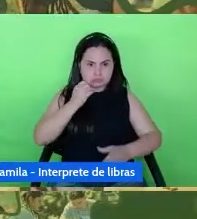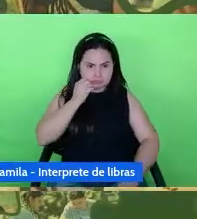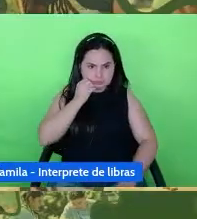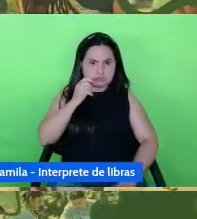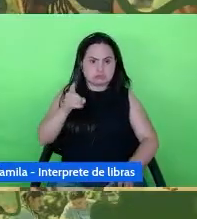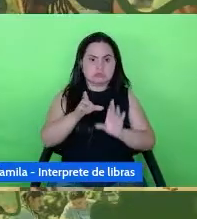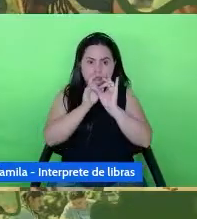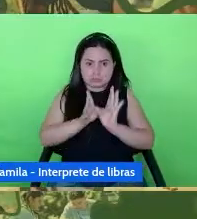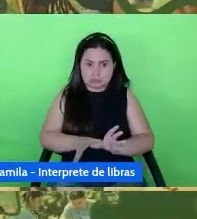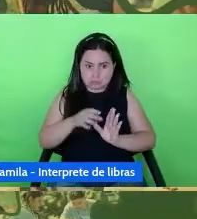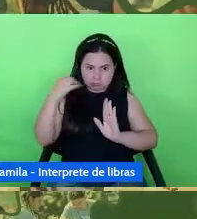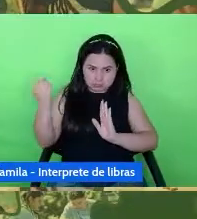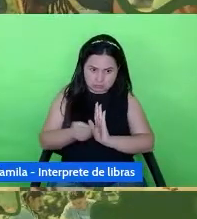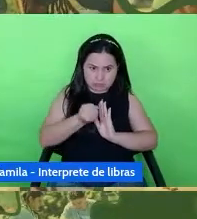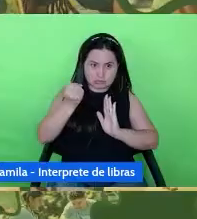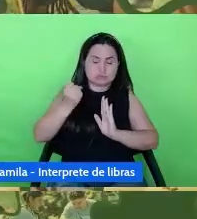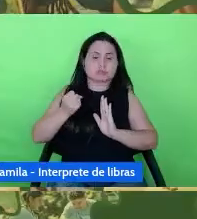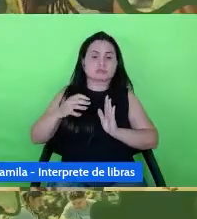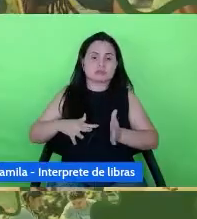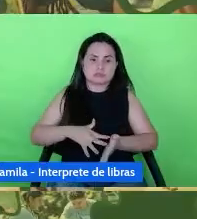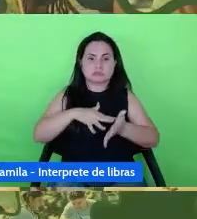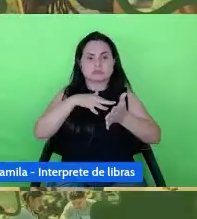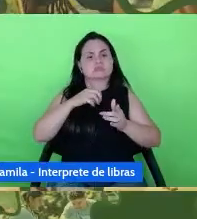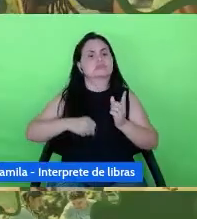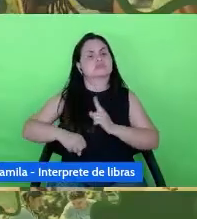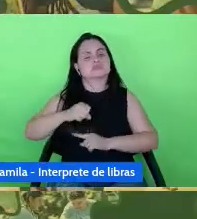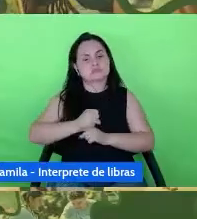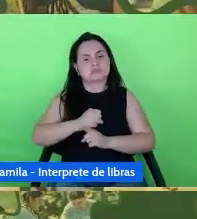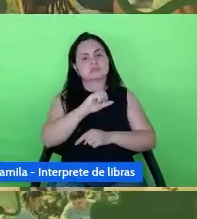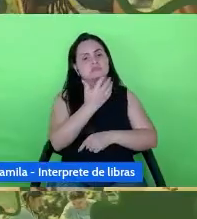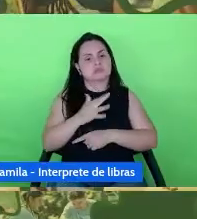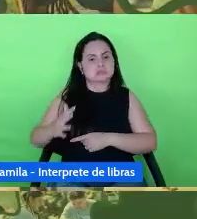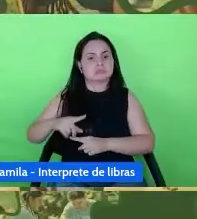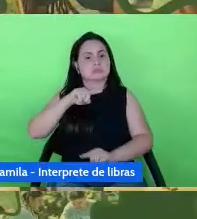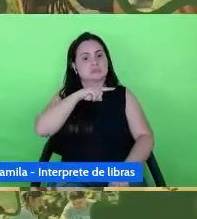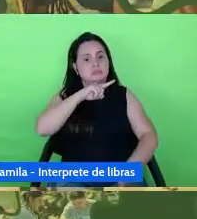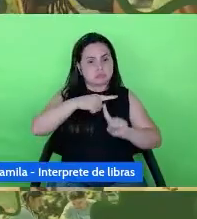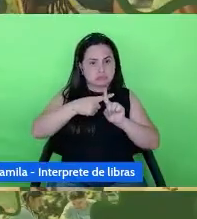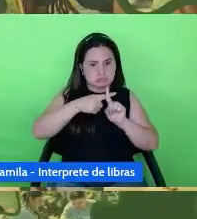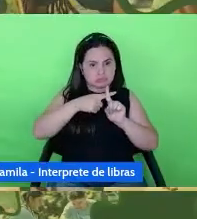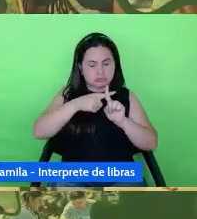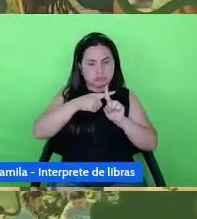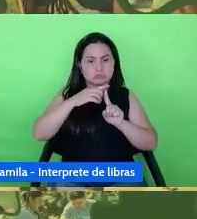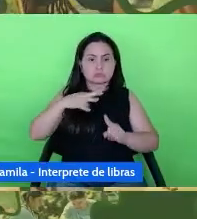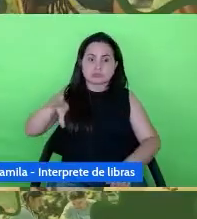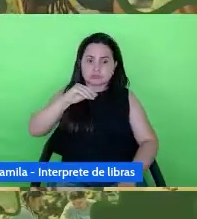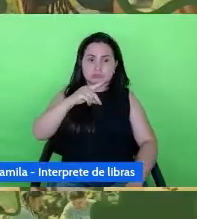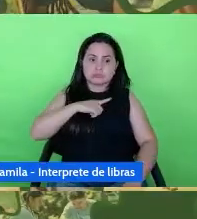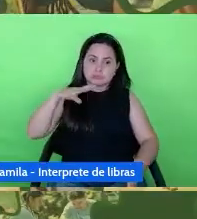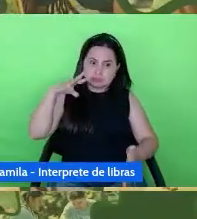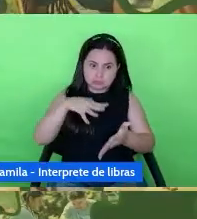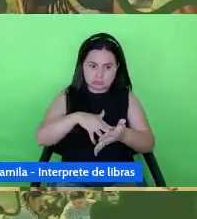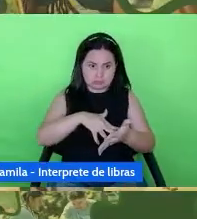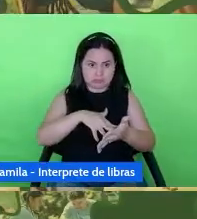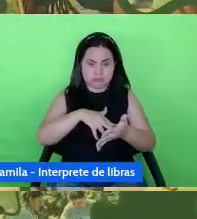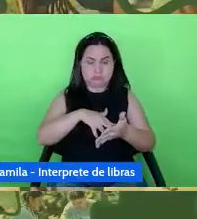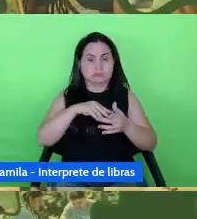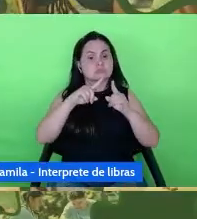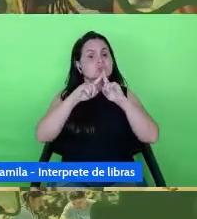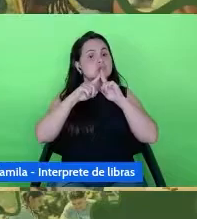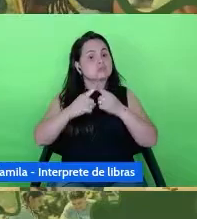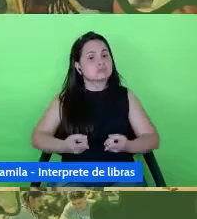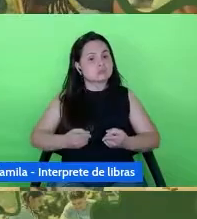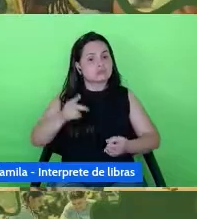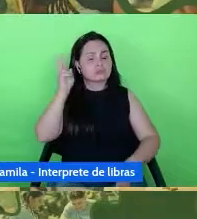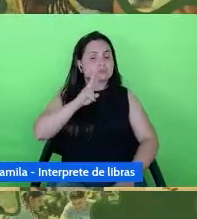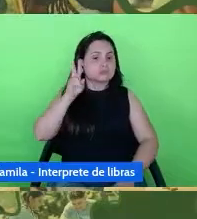sua marca de impacto social e ambiental positivos. Todo mundo gera impacto, tá? Mas a nossa história é